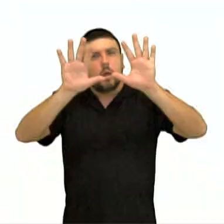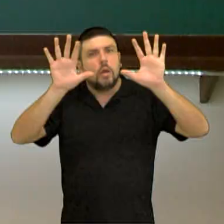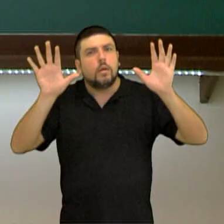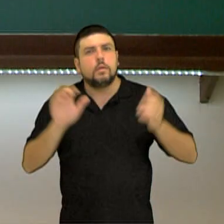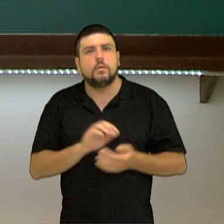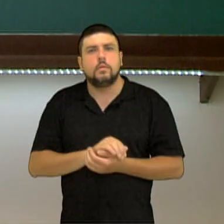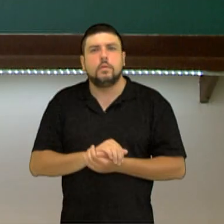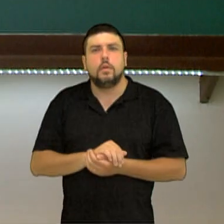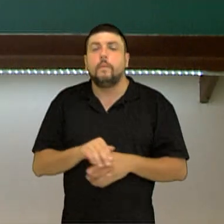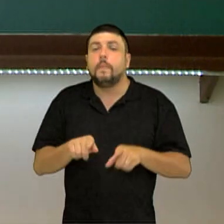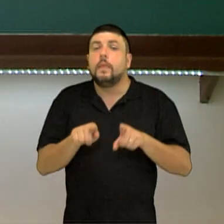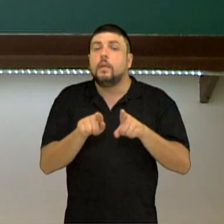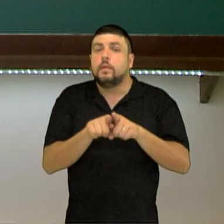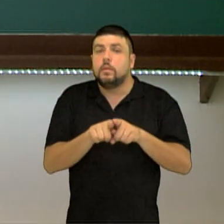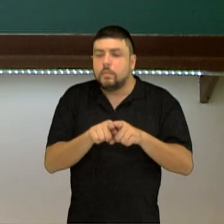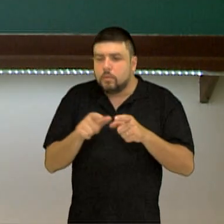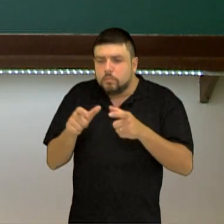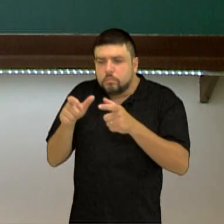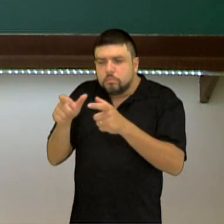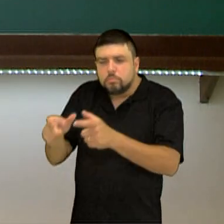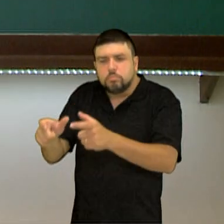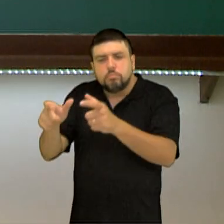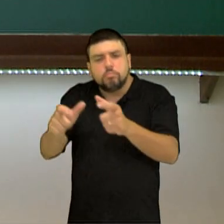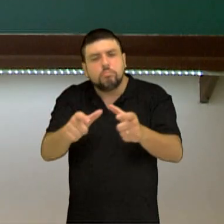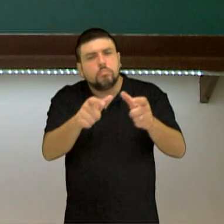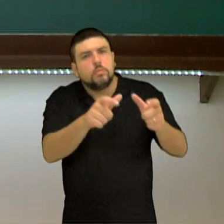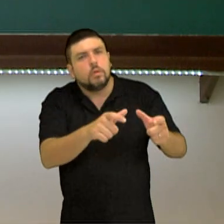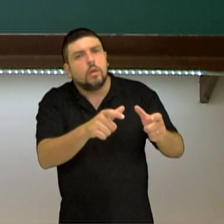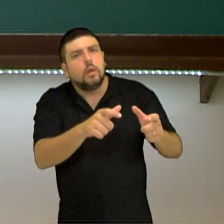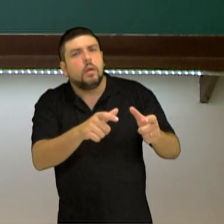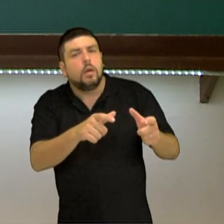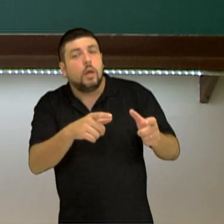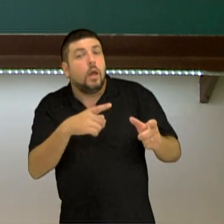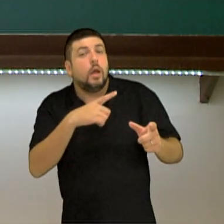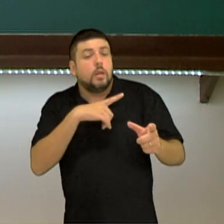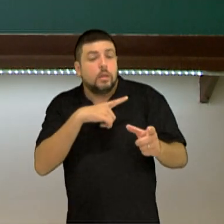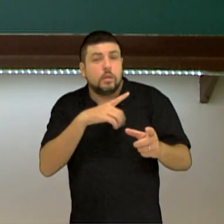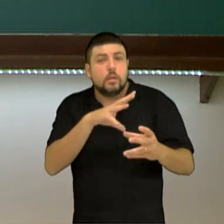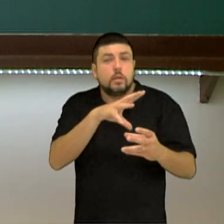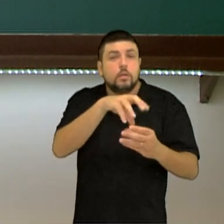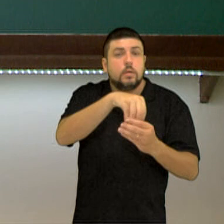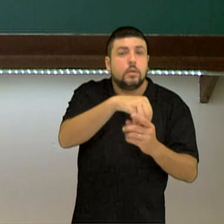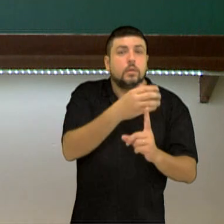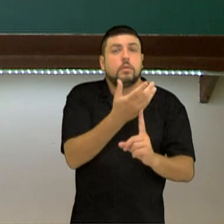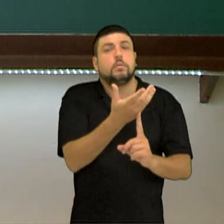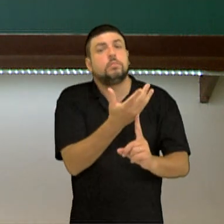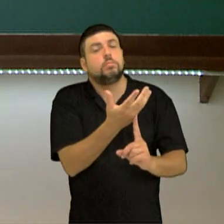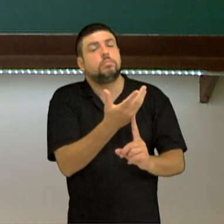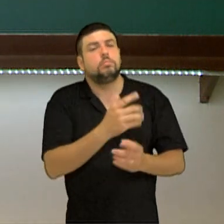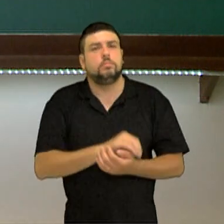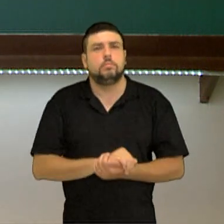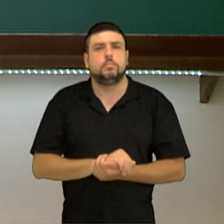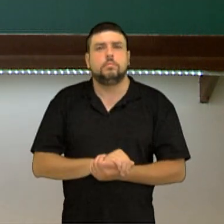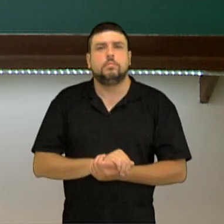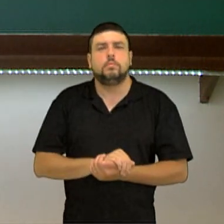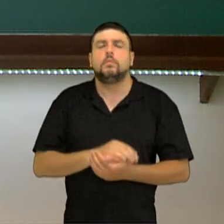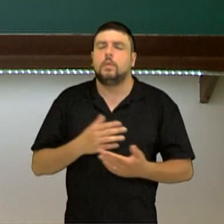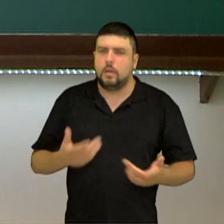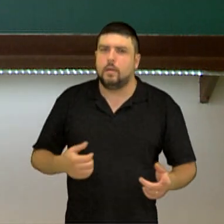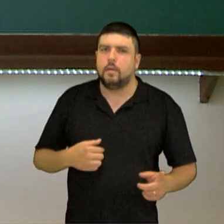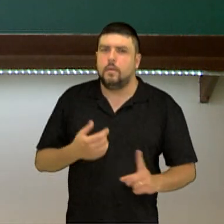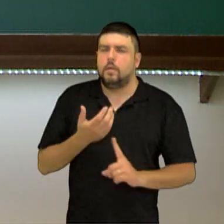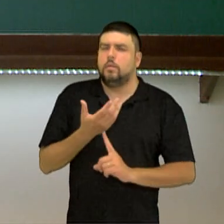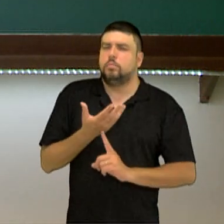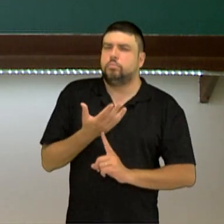também passaram a ser vistos à luz de vela. Então, ela começou a se popularizar e é bem